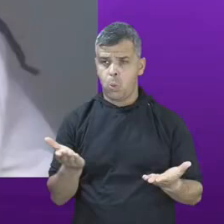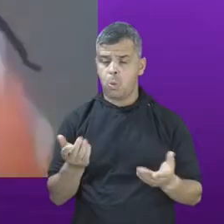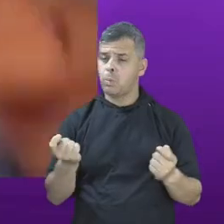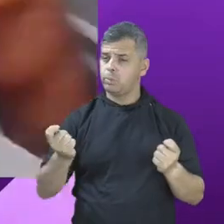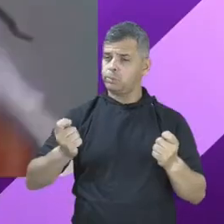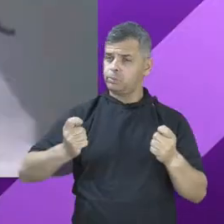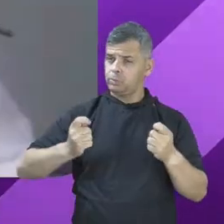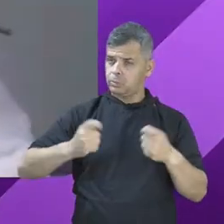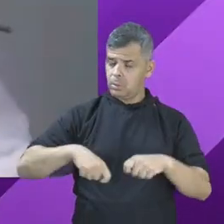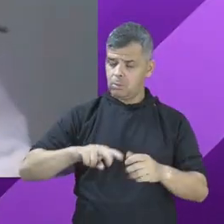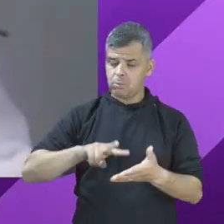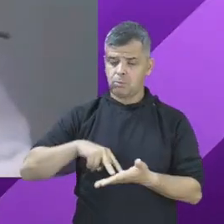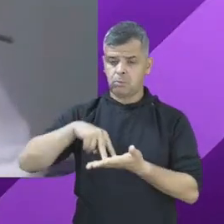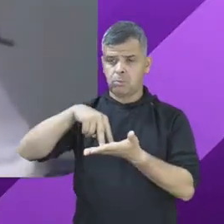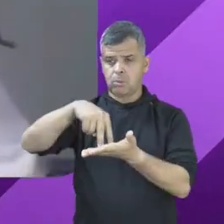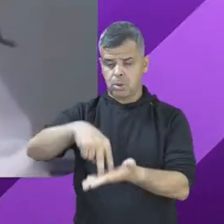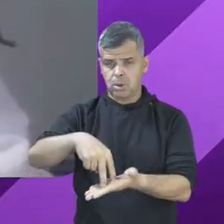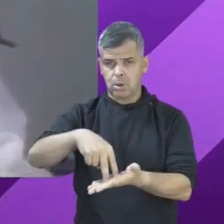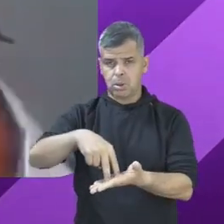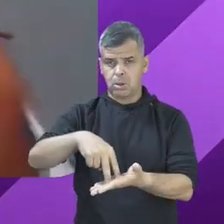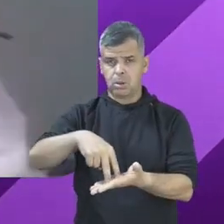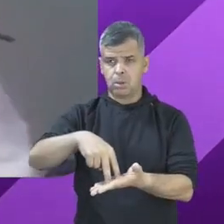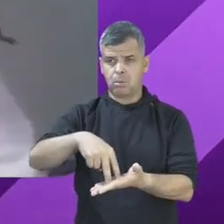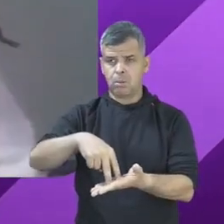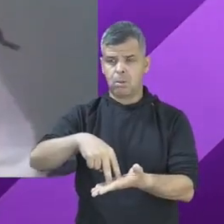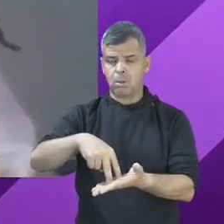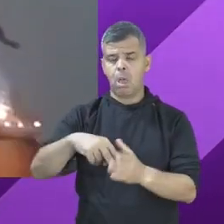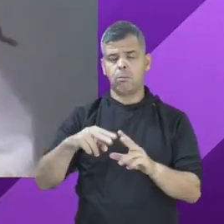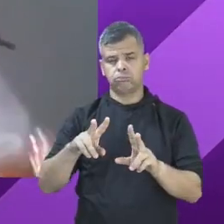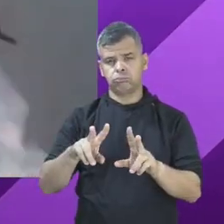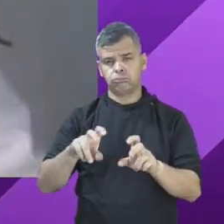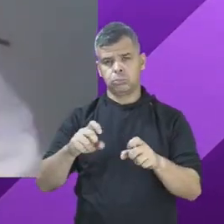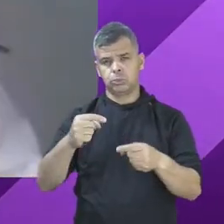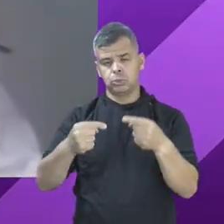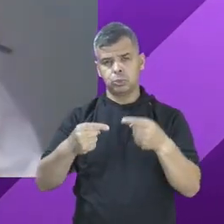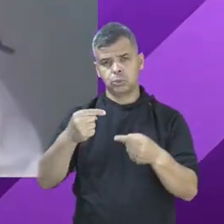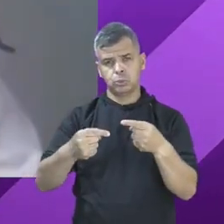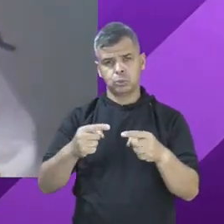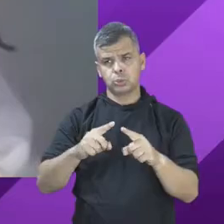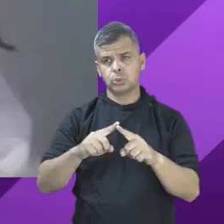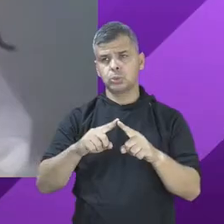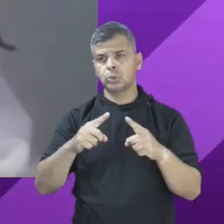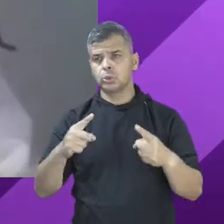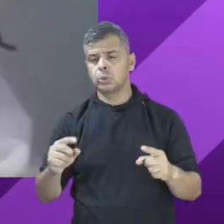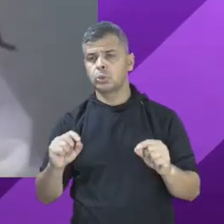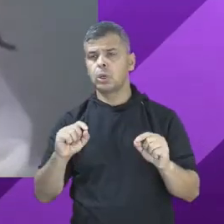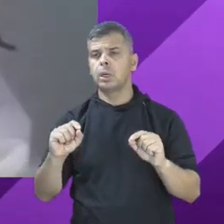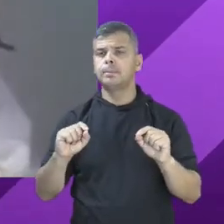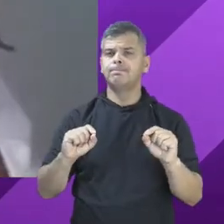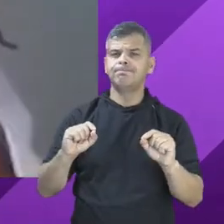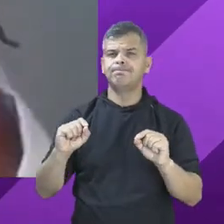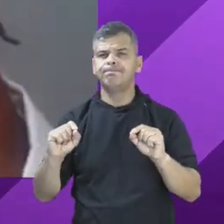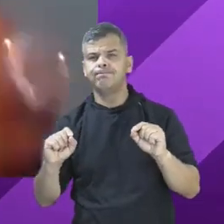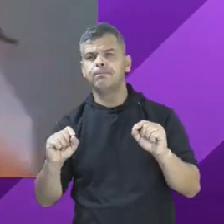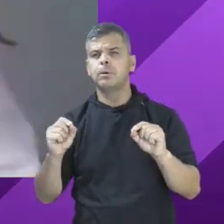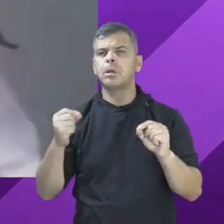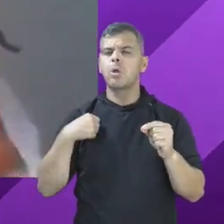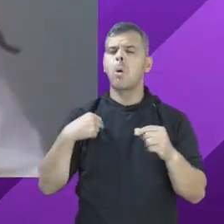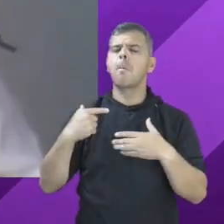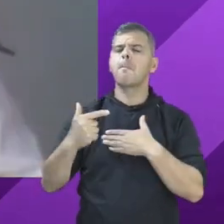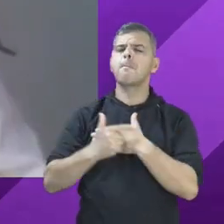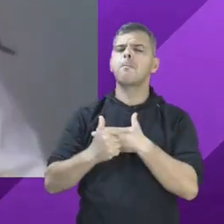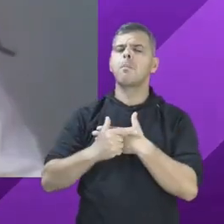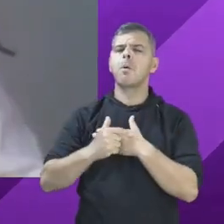nos colocar nessa cena e pautar, né, a questão de uma